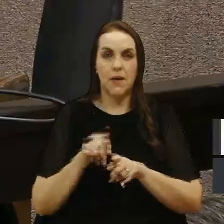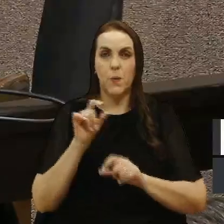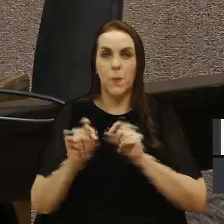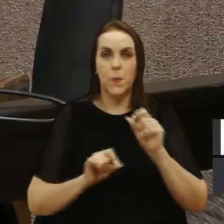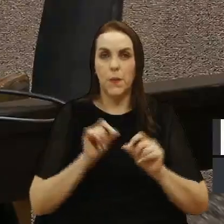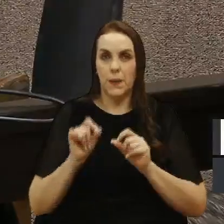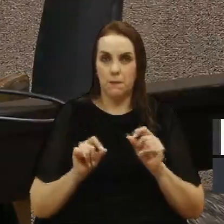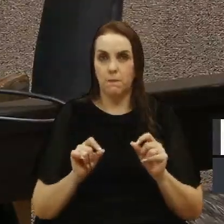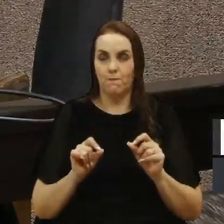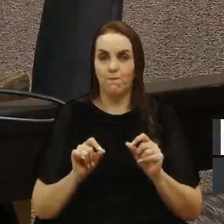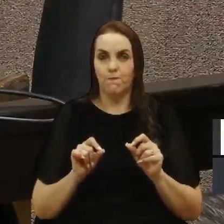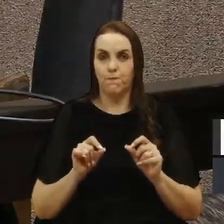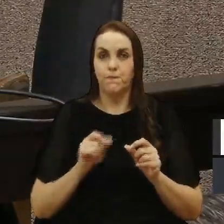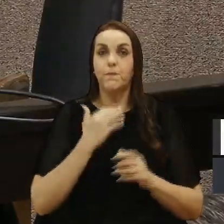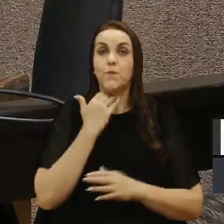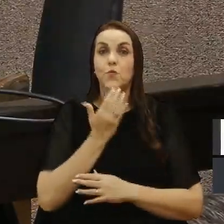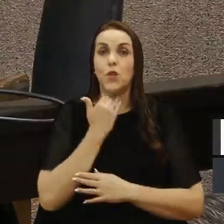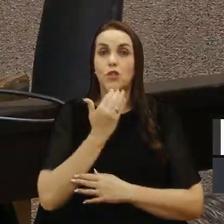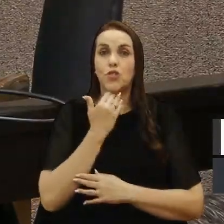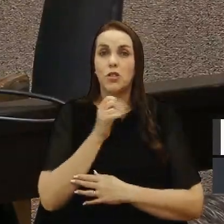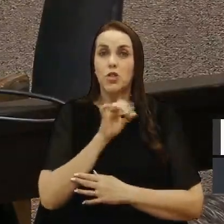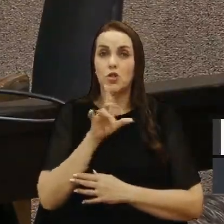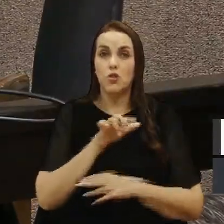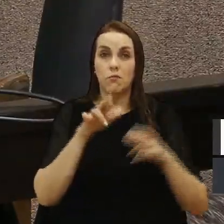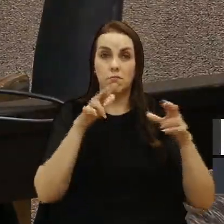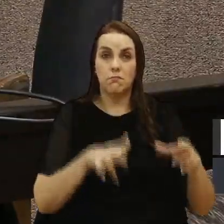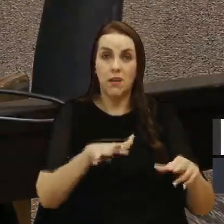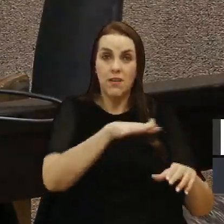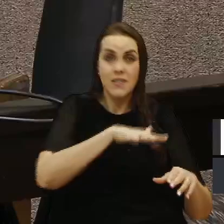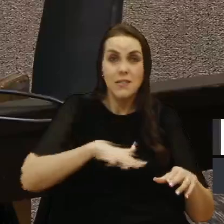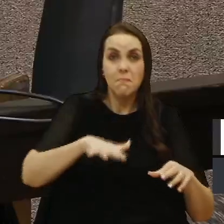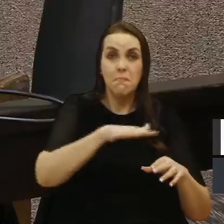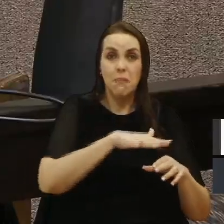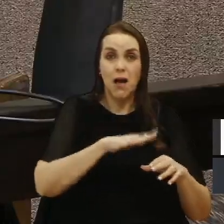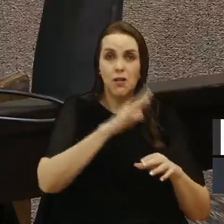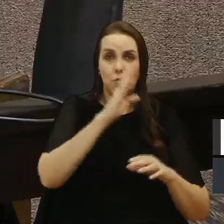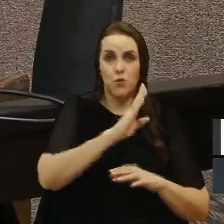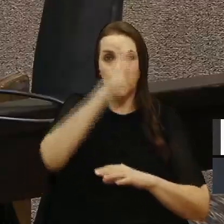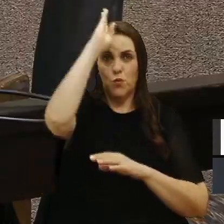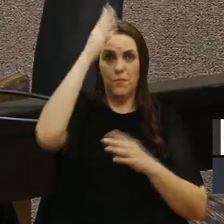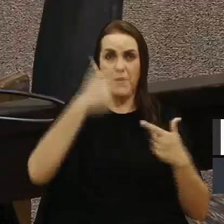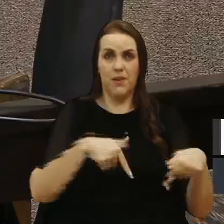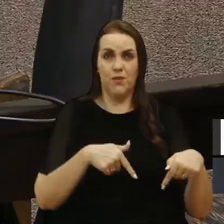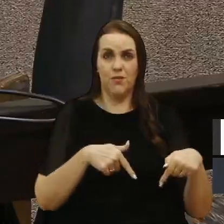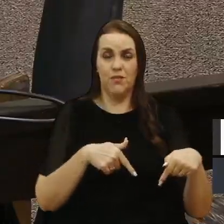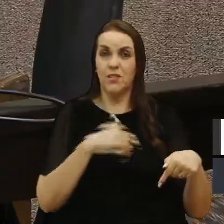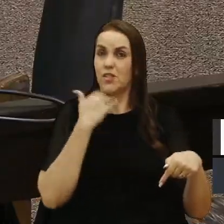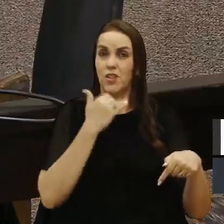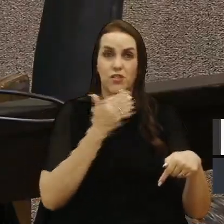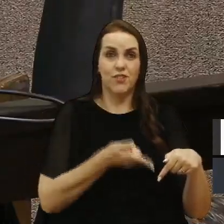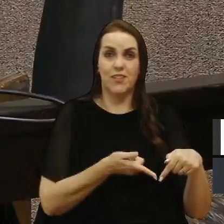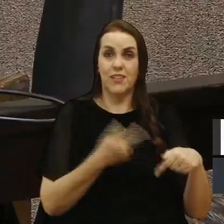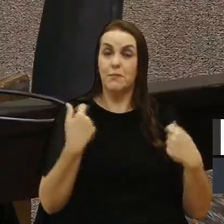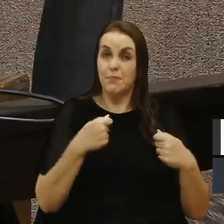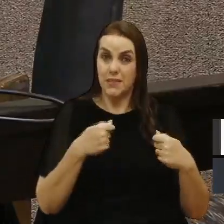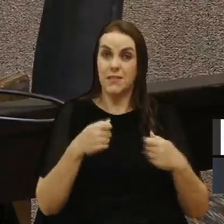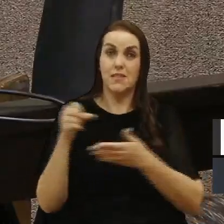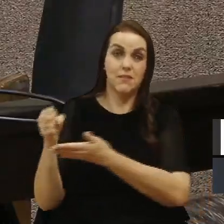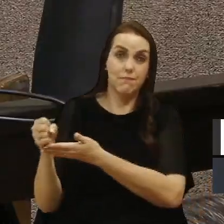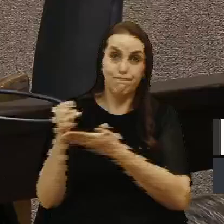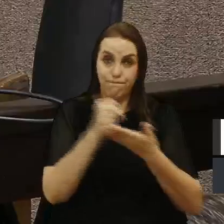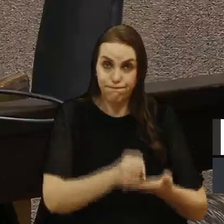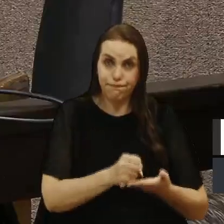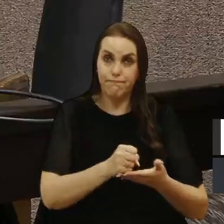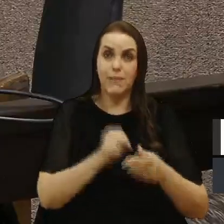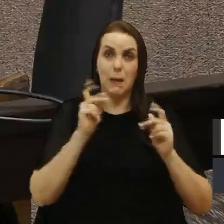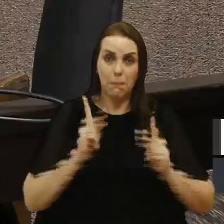questão que não adianta somente termos o espaço físico do quartel da Zona Sul. A gente